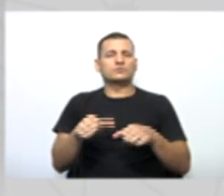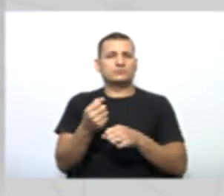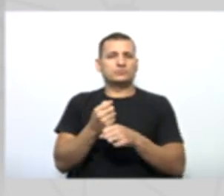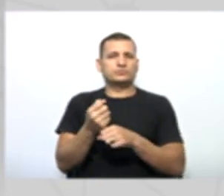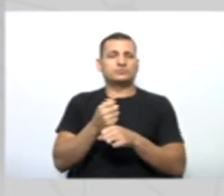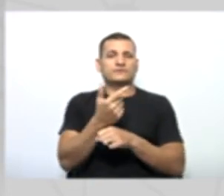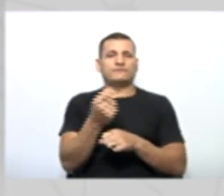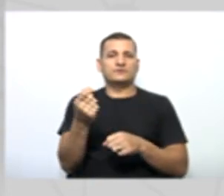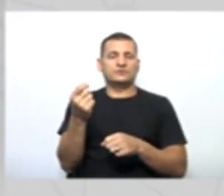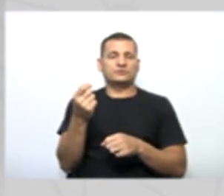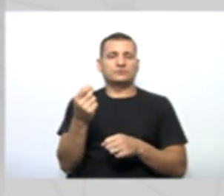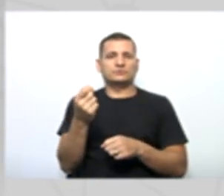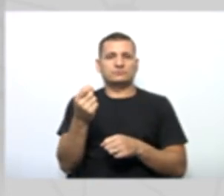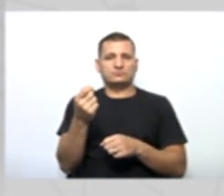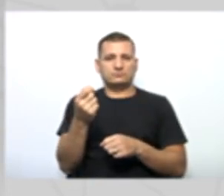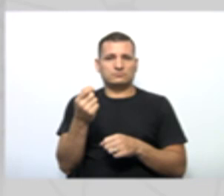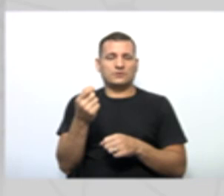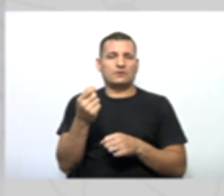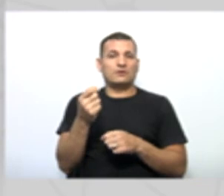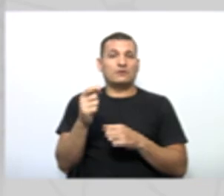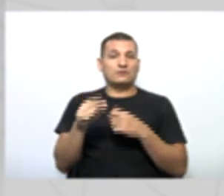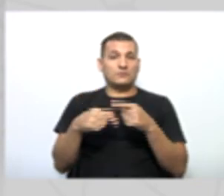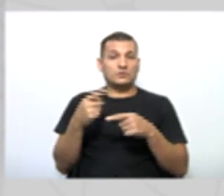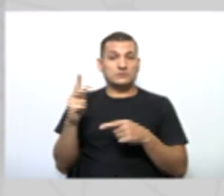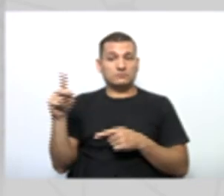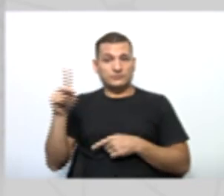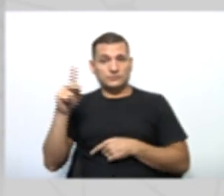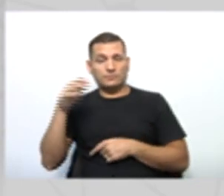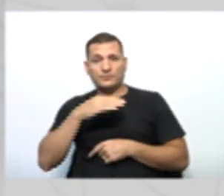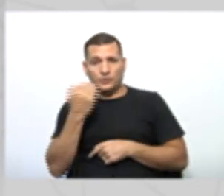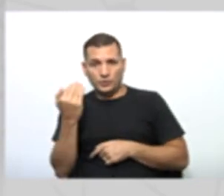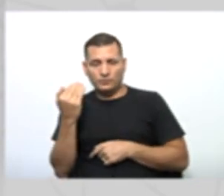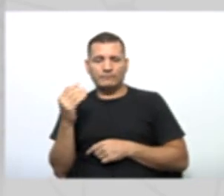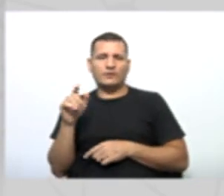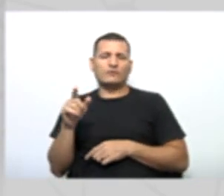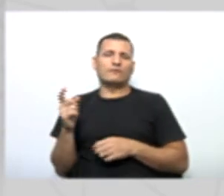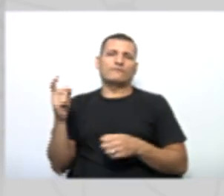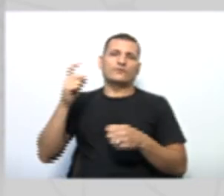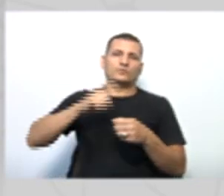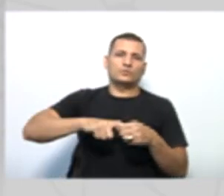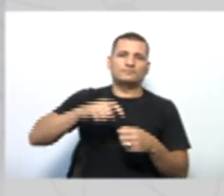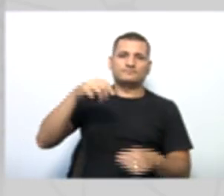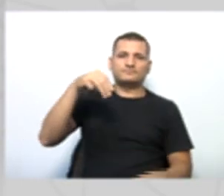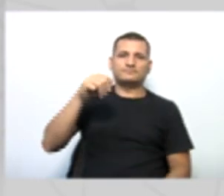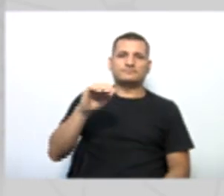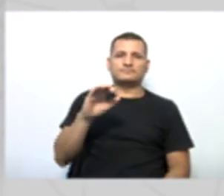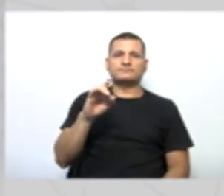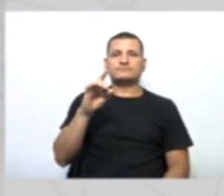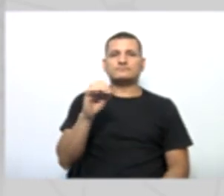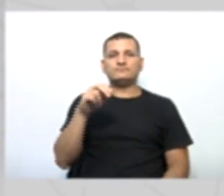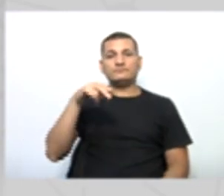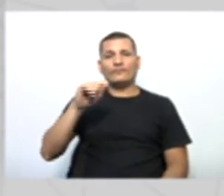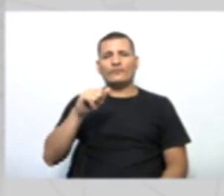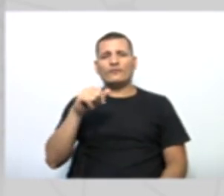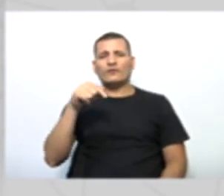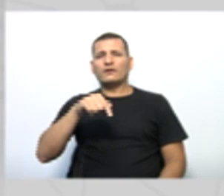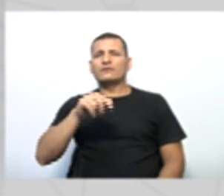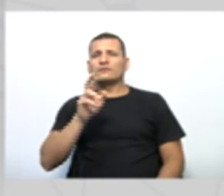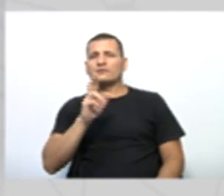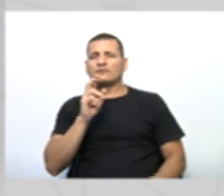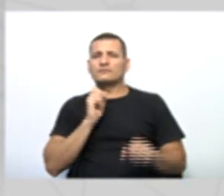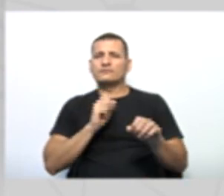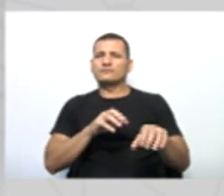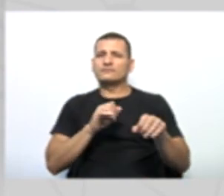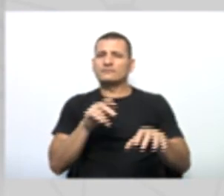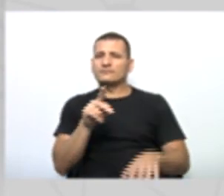após a morte de seu mestre. Retornando para a Macedônia, olha de quem ele foi professor. Ele foi professor do